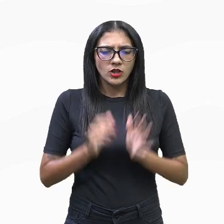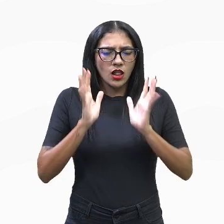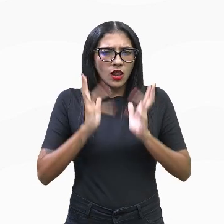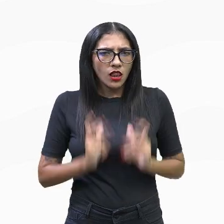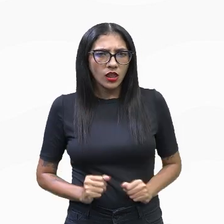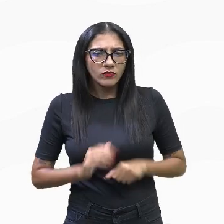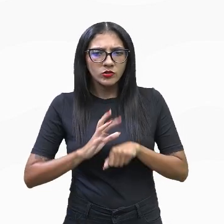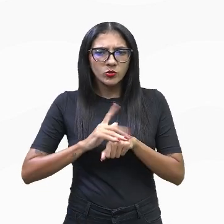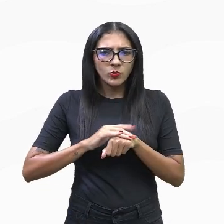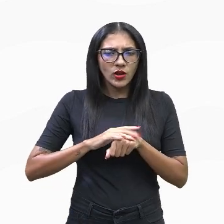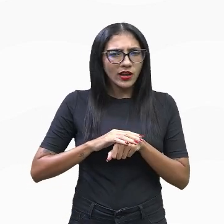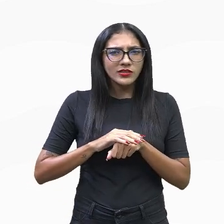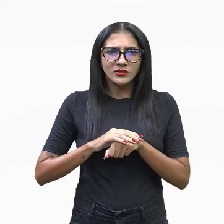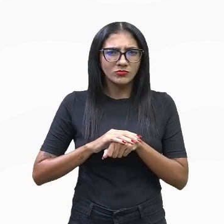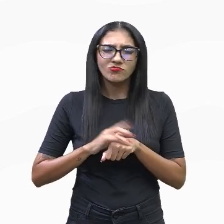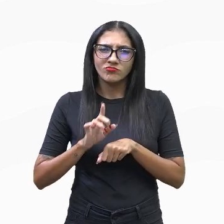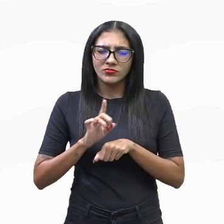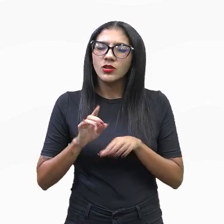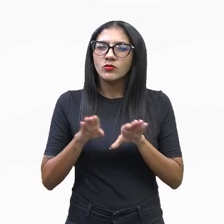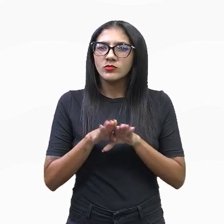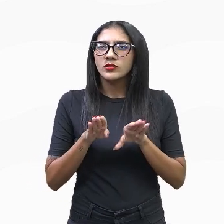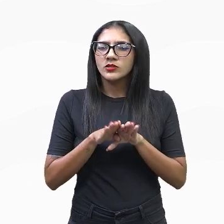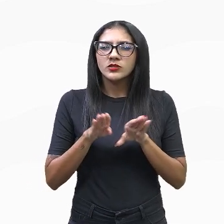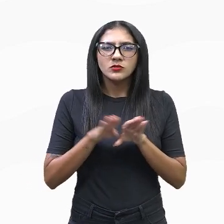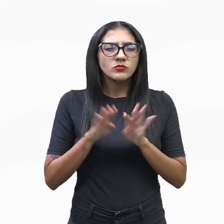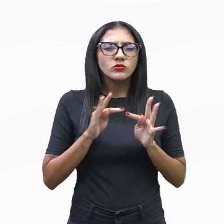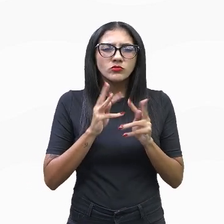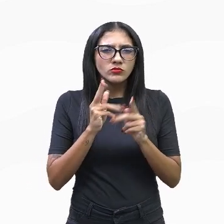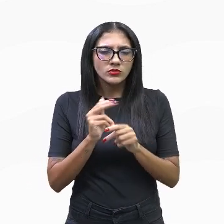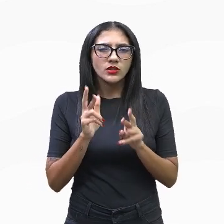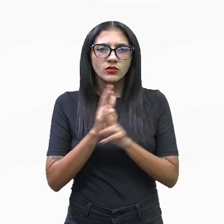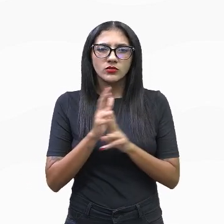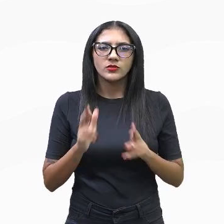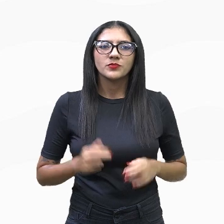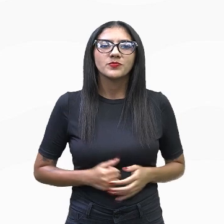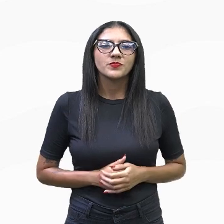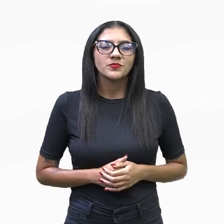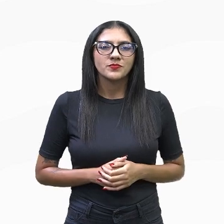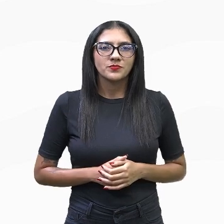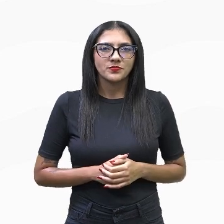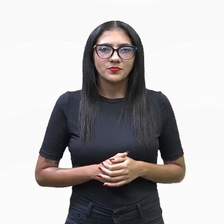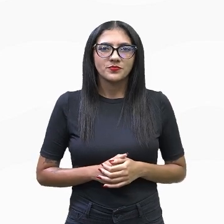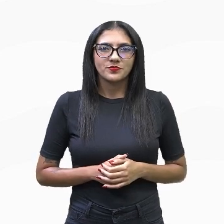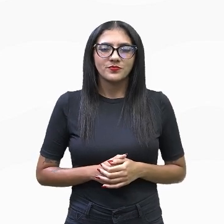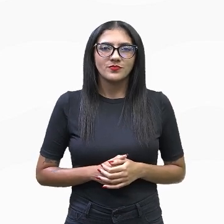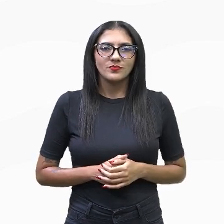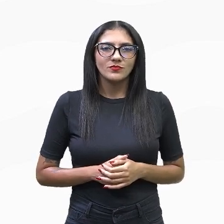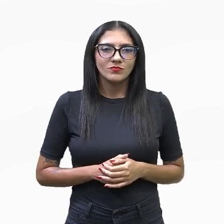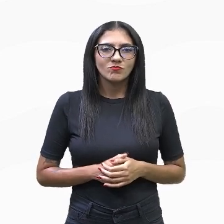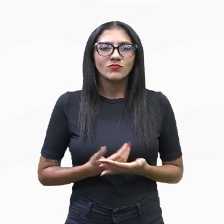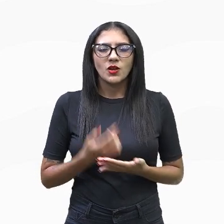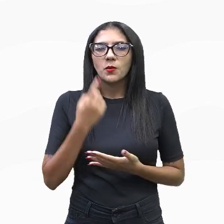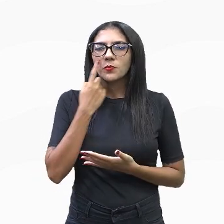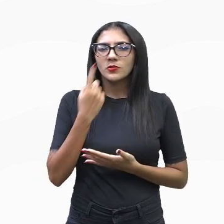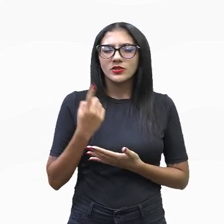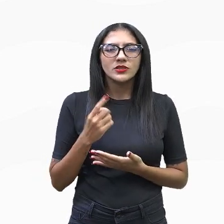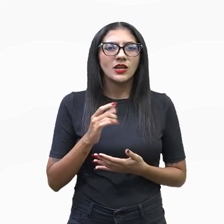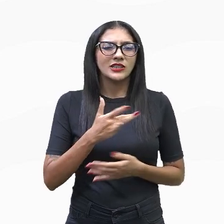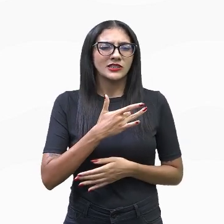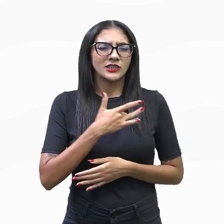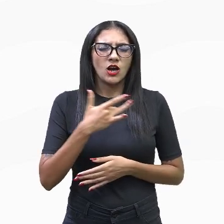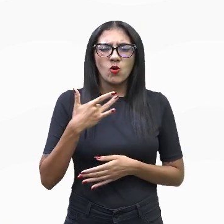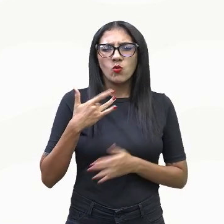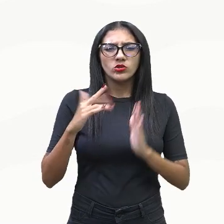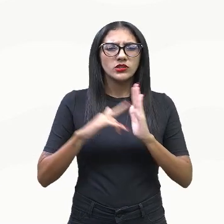como é interessante a gente ver o que a saúde, de fato, como diz aqui, não é somente a ausência